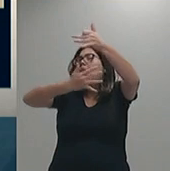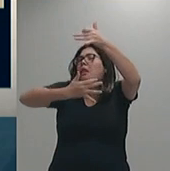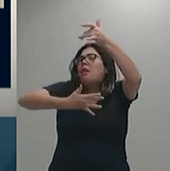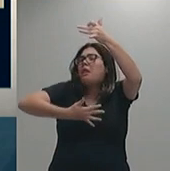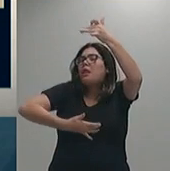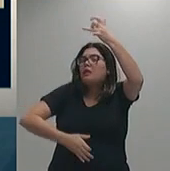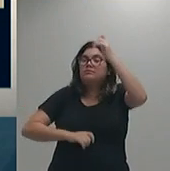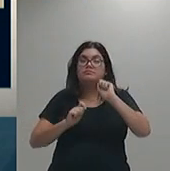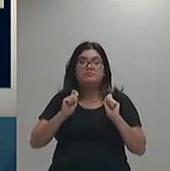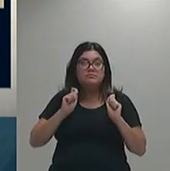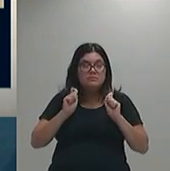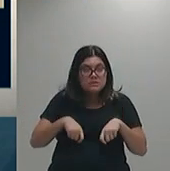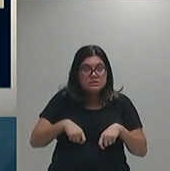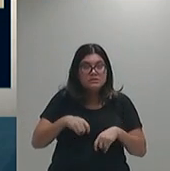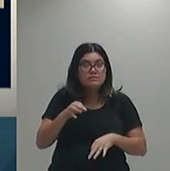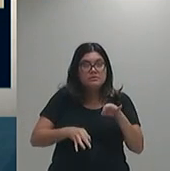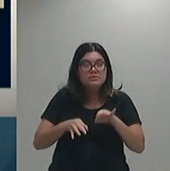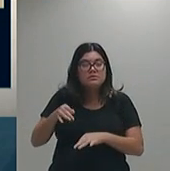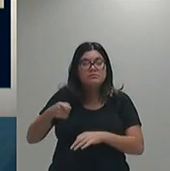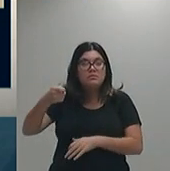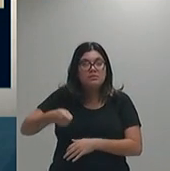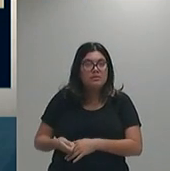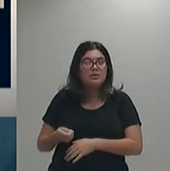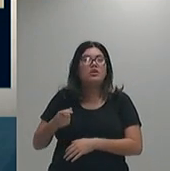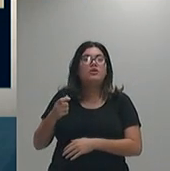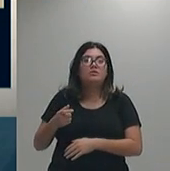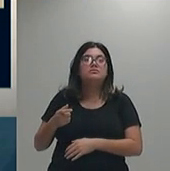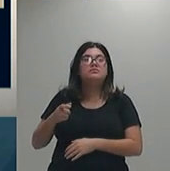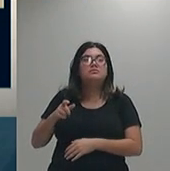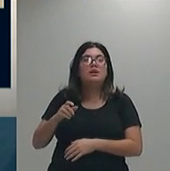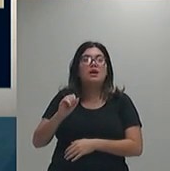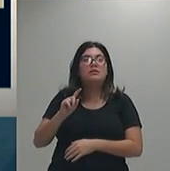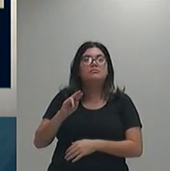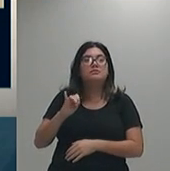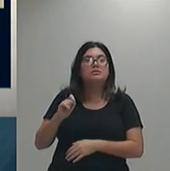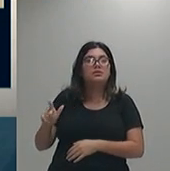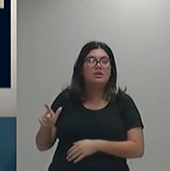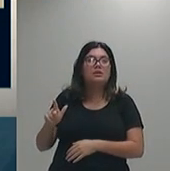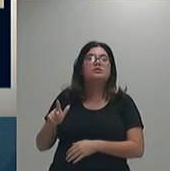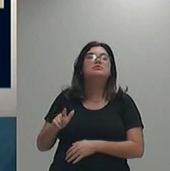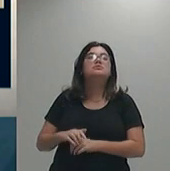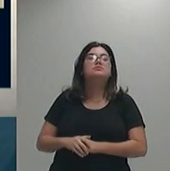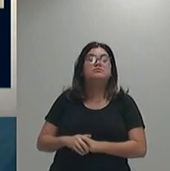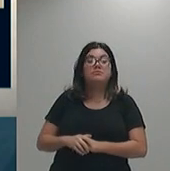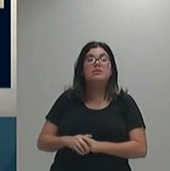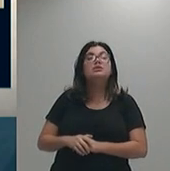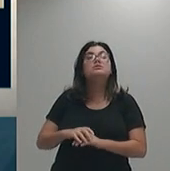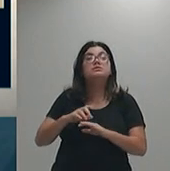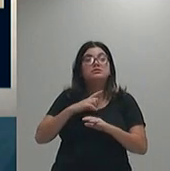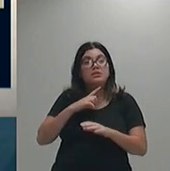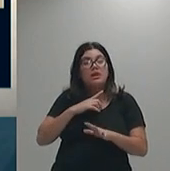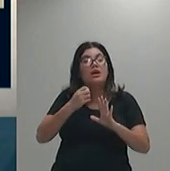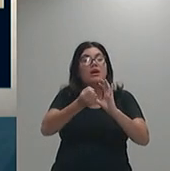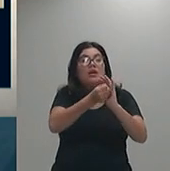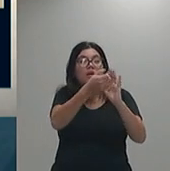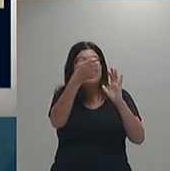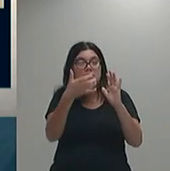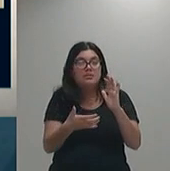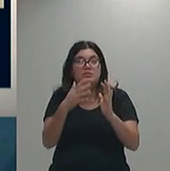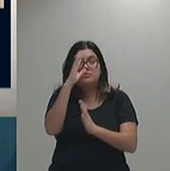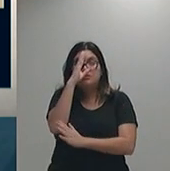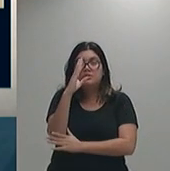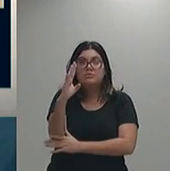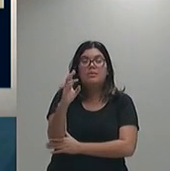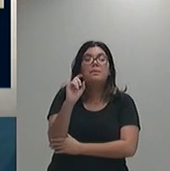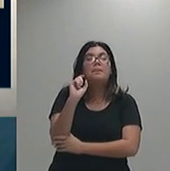possíveis tribunais arbitrais ou juízes arbitrais ou painéis arbitragem EA característica principal é